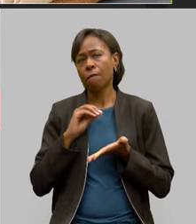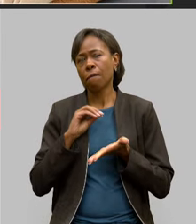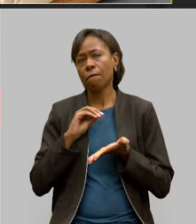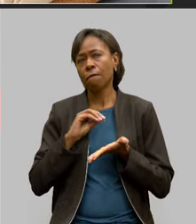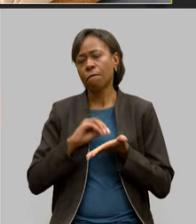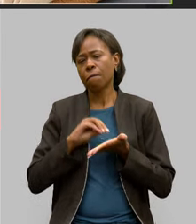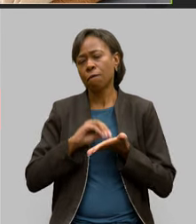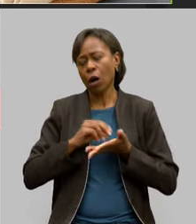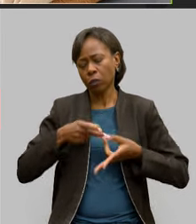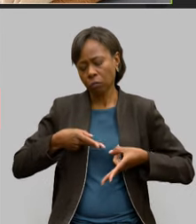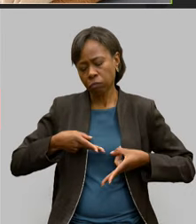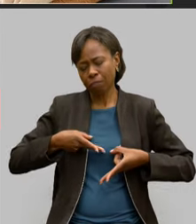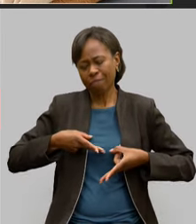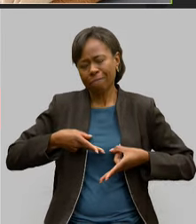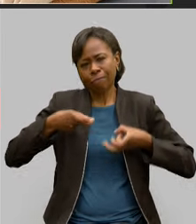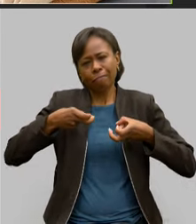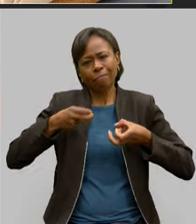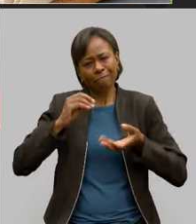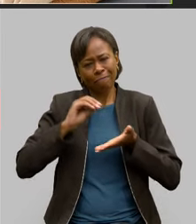quase